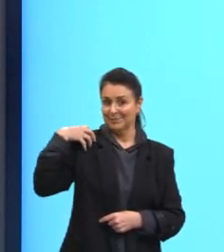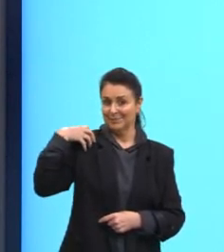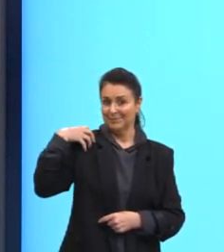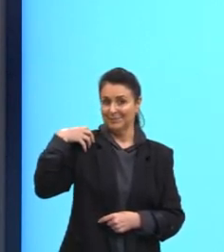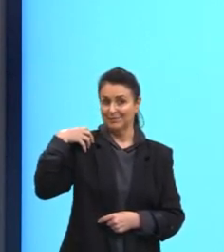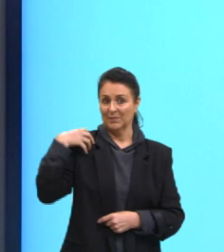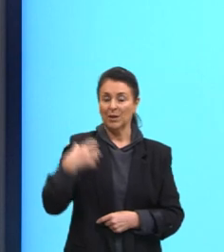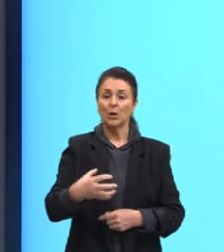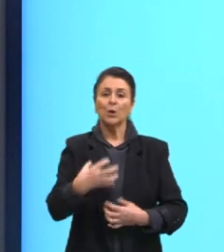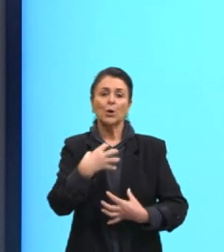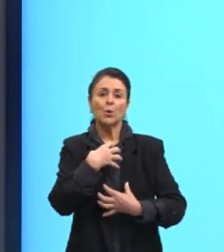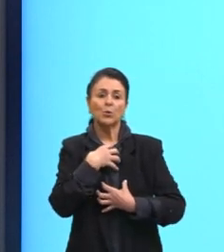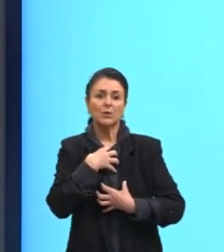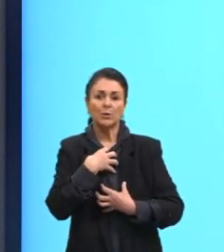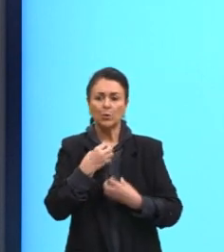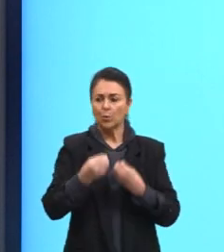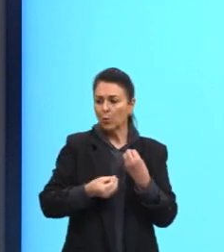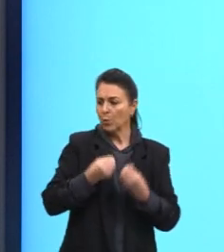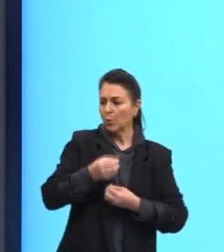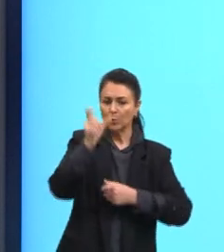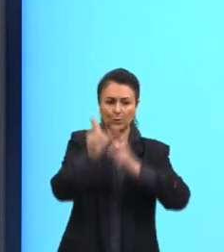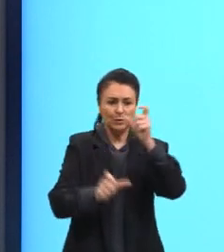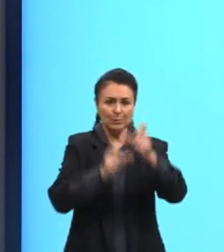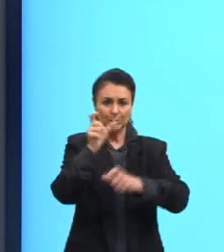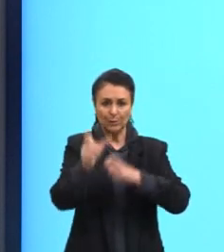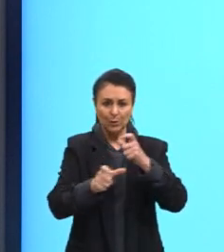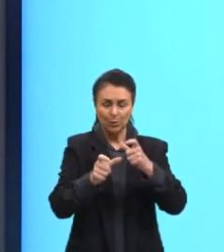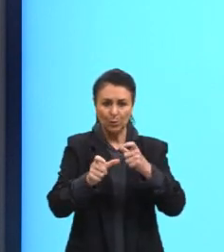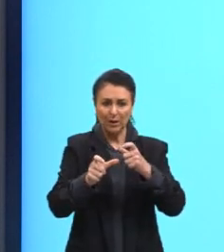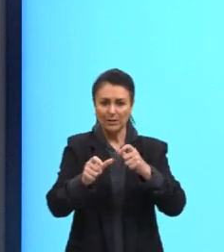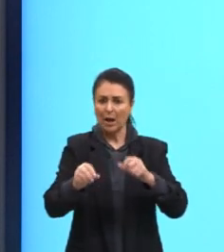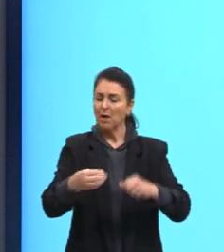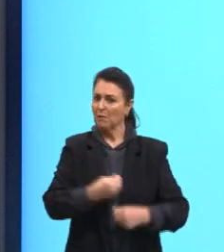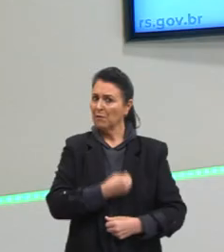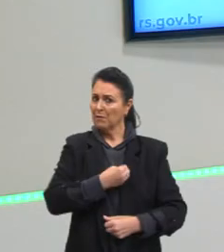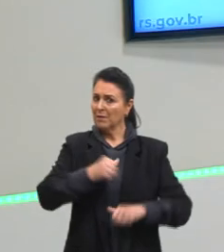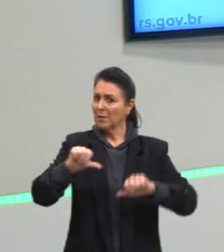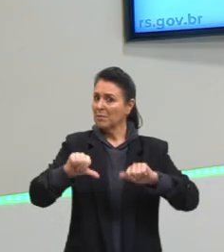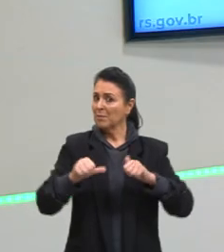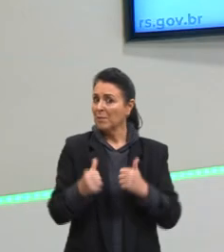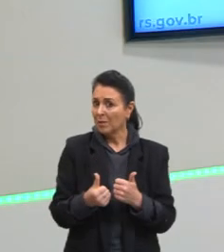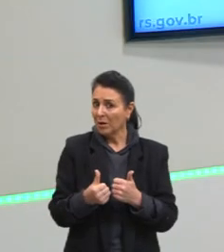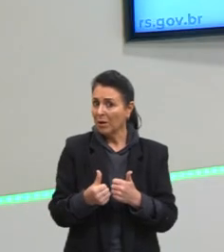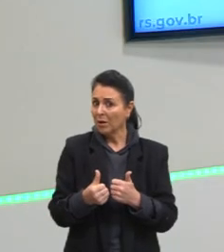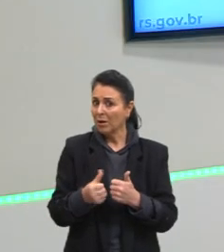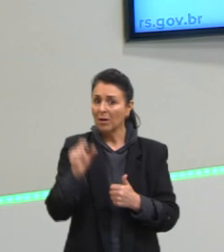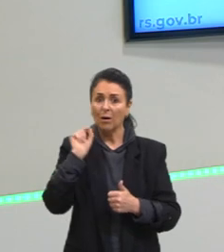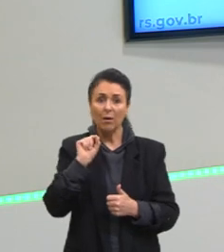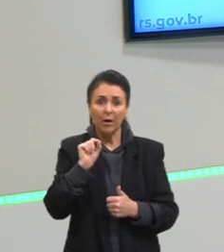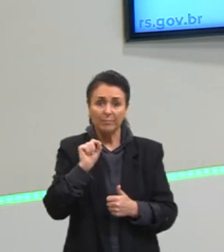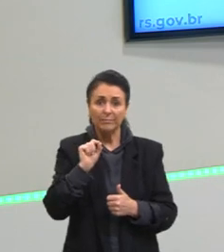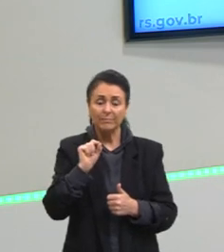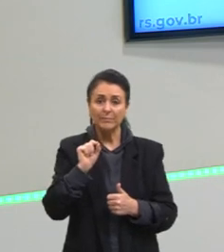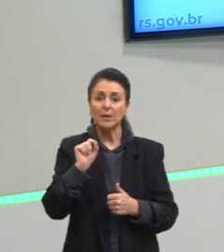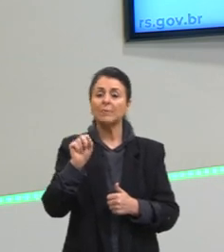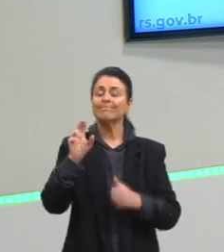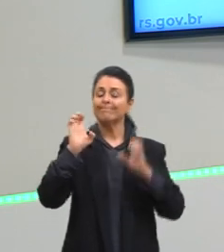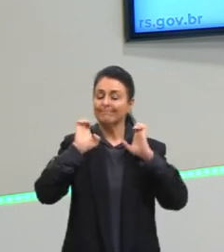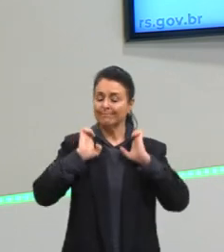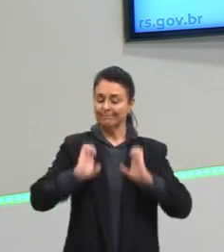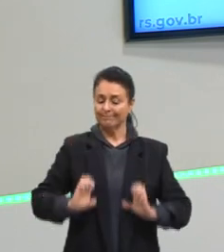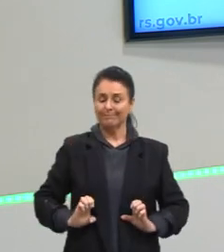forma com que os indivíduos se realizam na sociedade é por meio da ética o que que é a ética para Aristóteles a